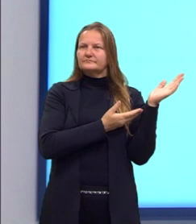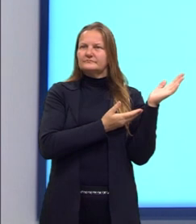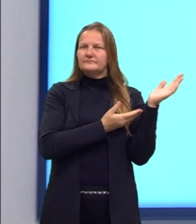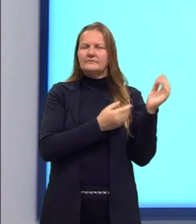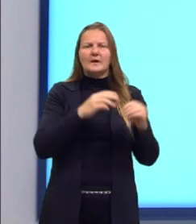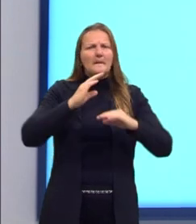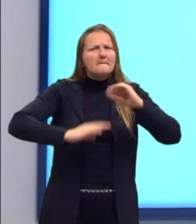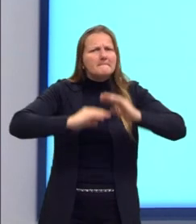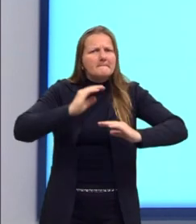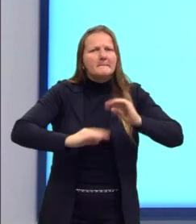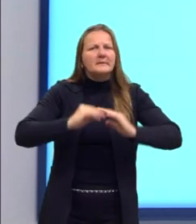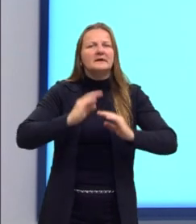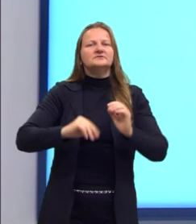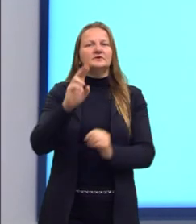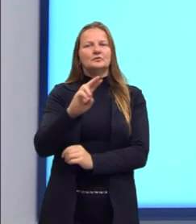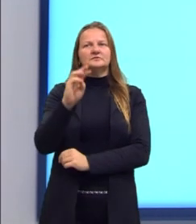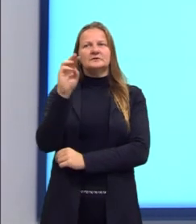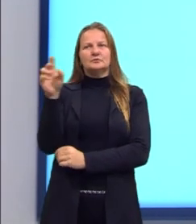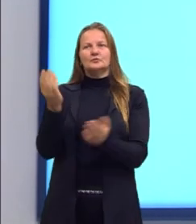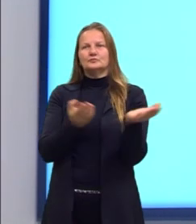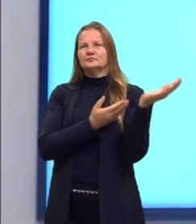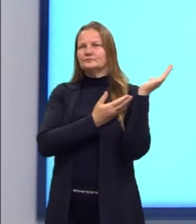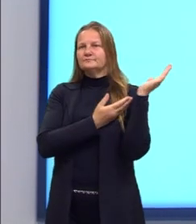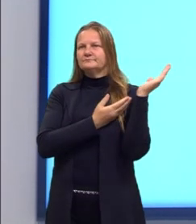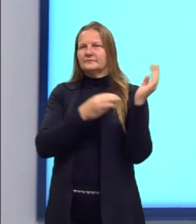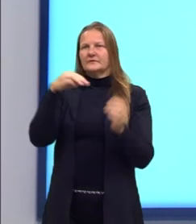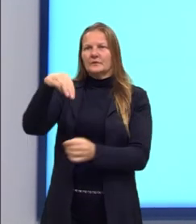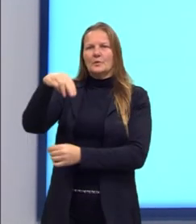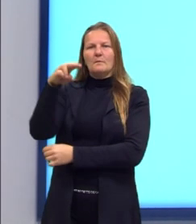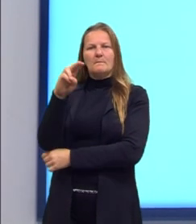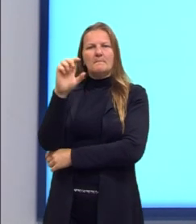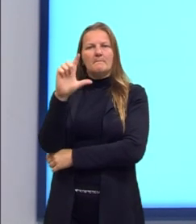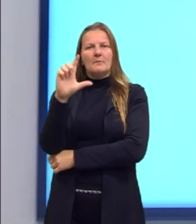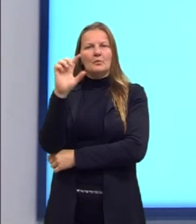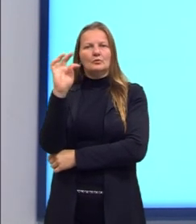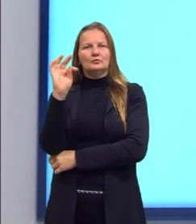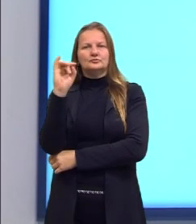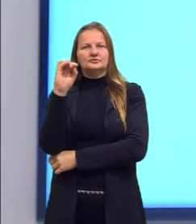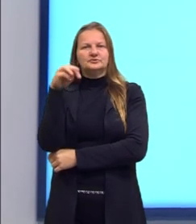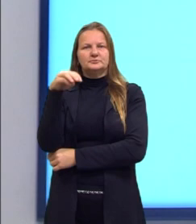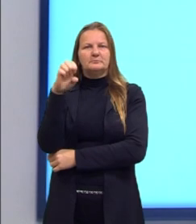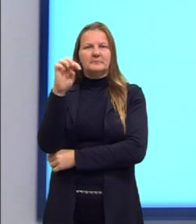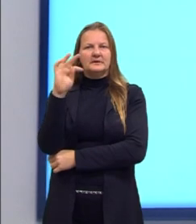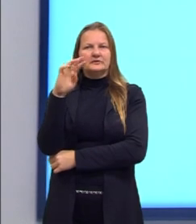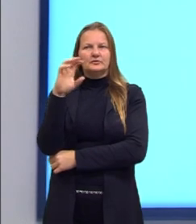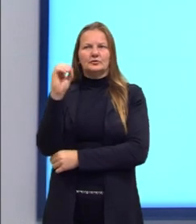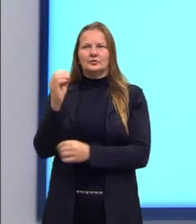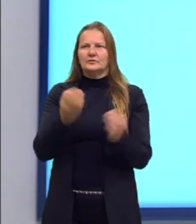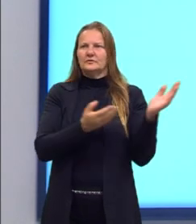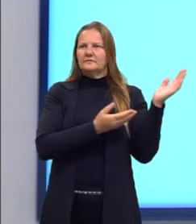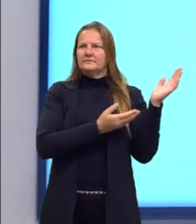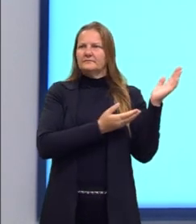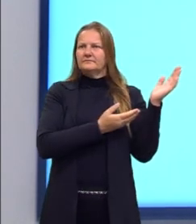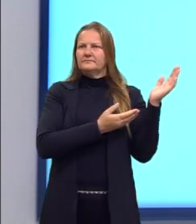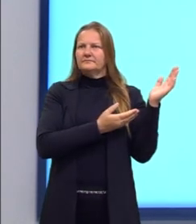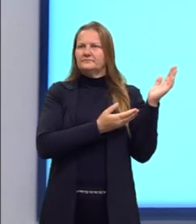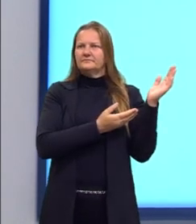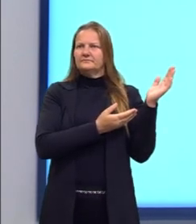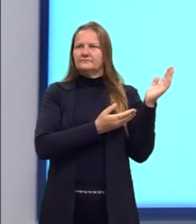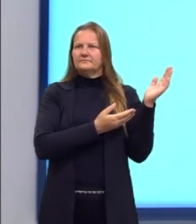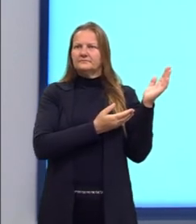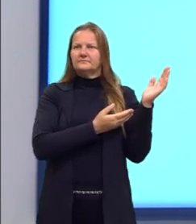na prática é um multímetro aqui na imagem a gente consegue ver ele maior Zinho ele é uma espécie de um